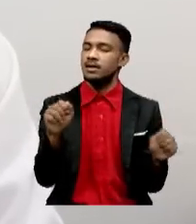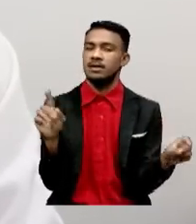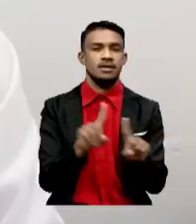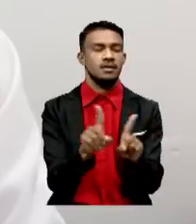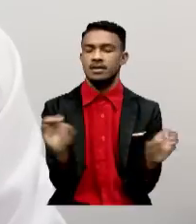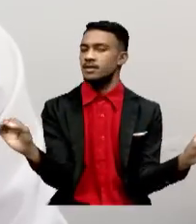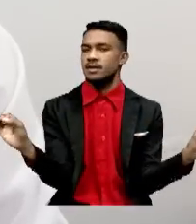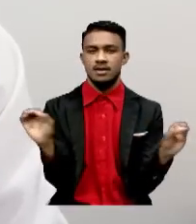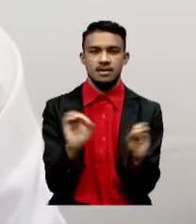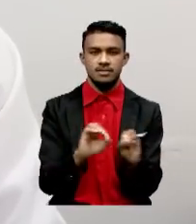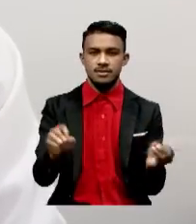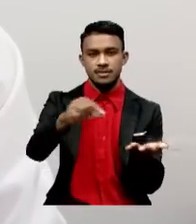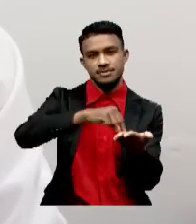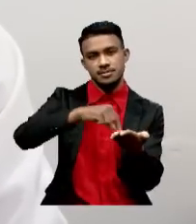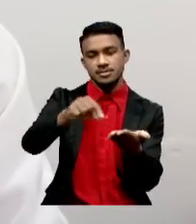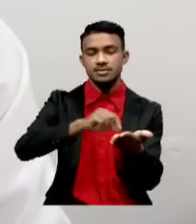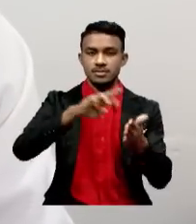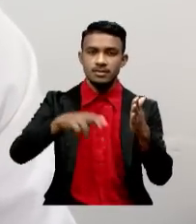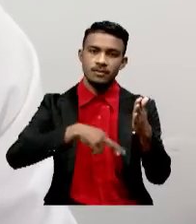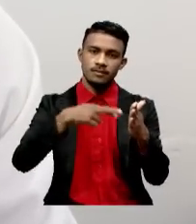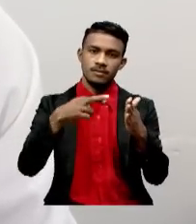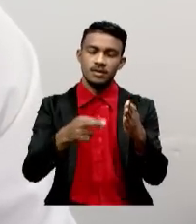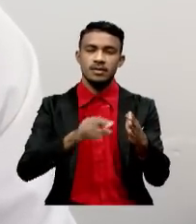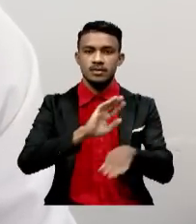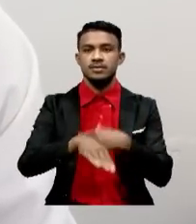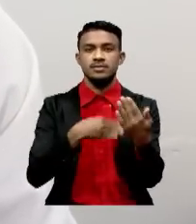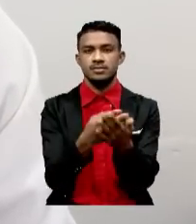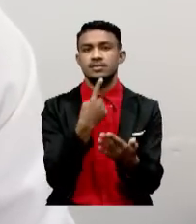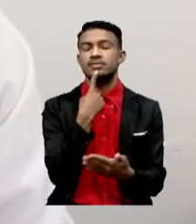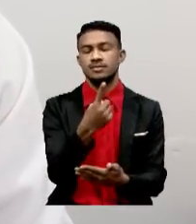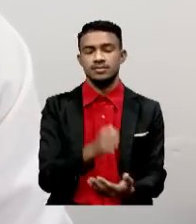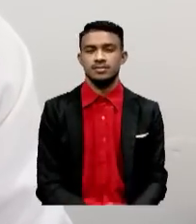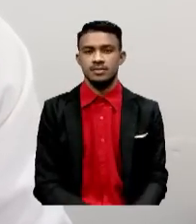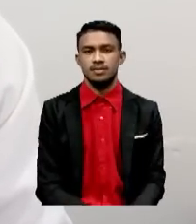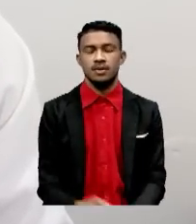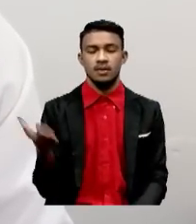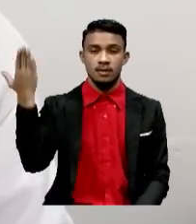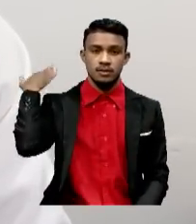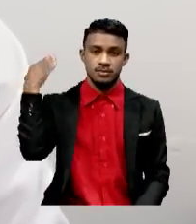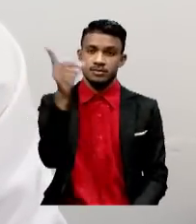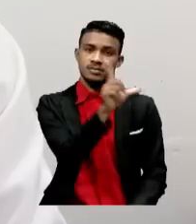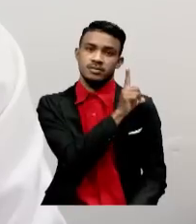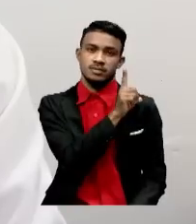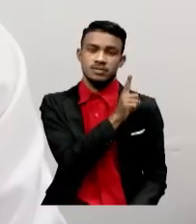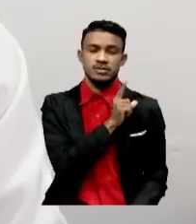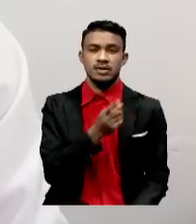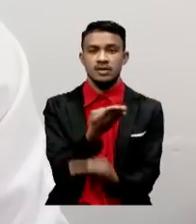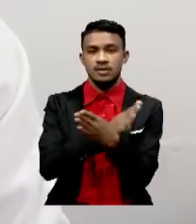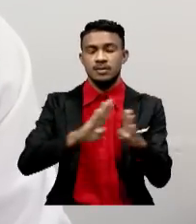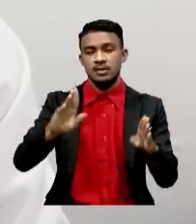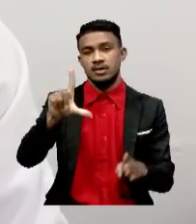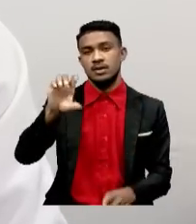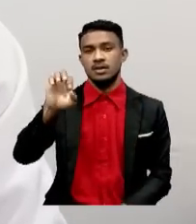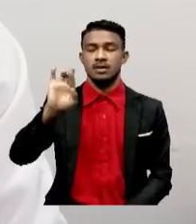Desde prense requisito de estatuto de hanga, a vontade. Antes ne, Tenente General Reformado Lere Anan